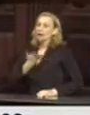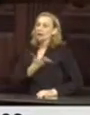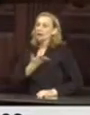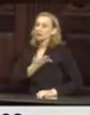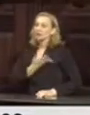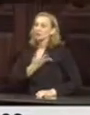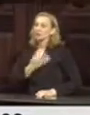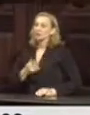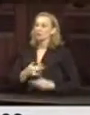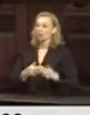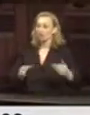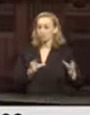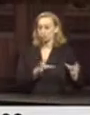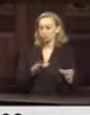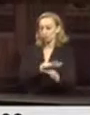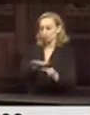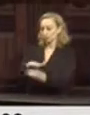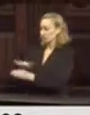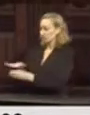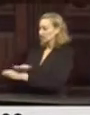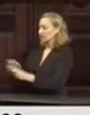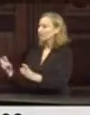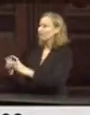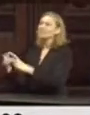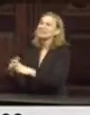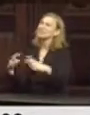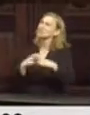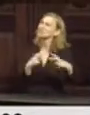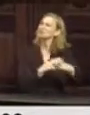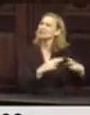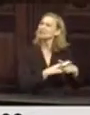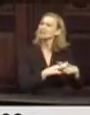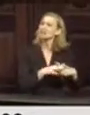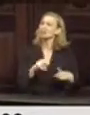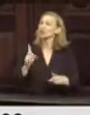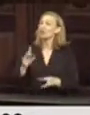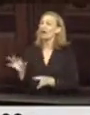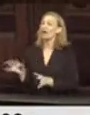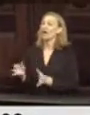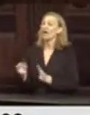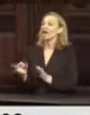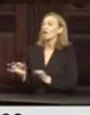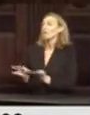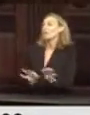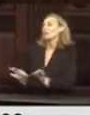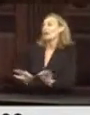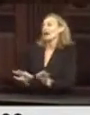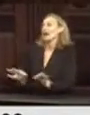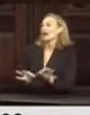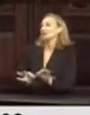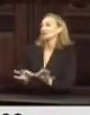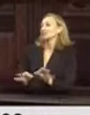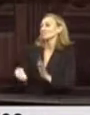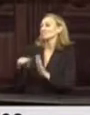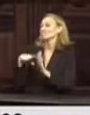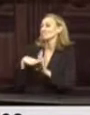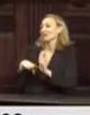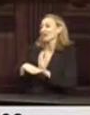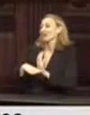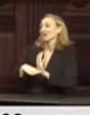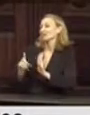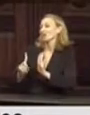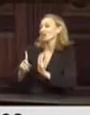uma estrutura única. Ele está organizado, sim, nas cabeças